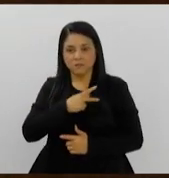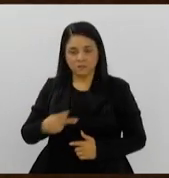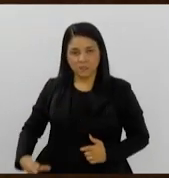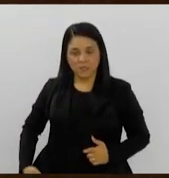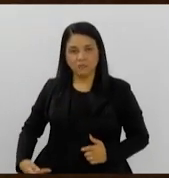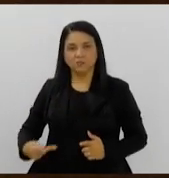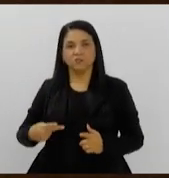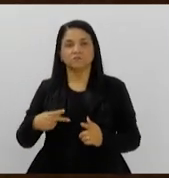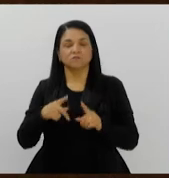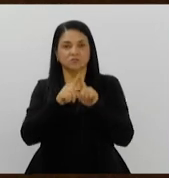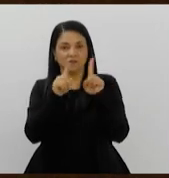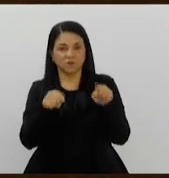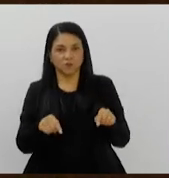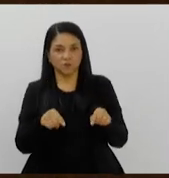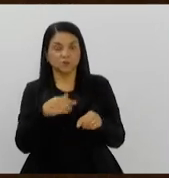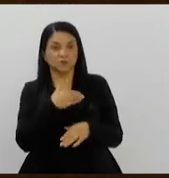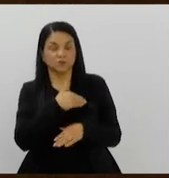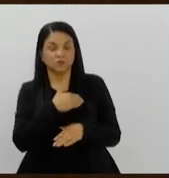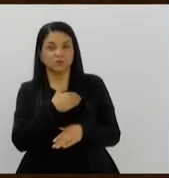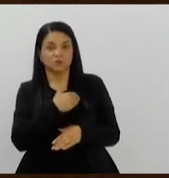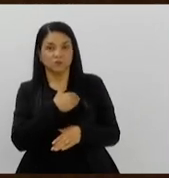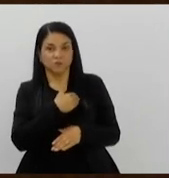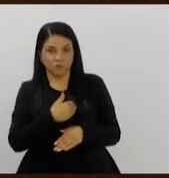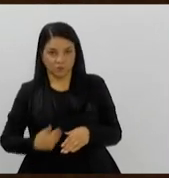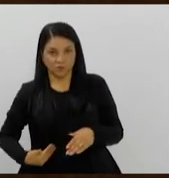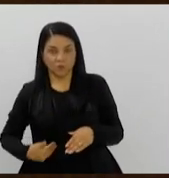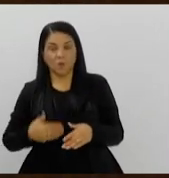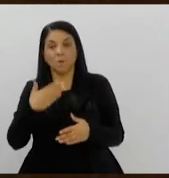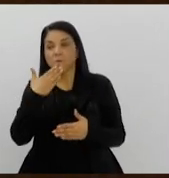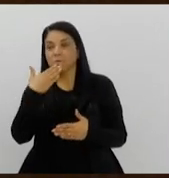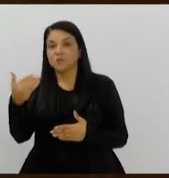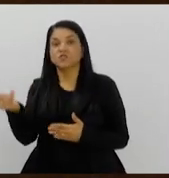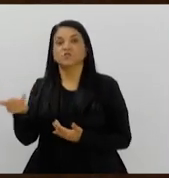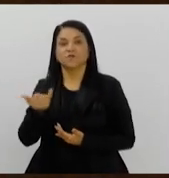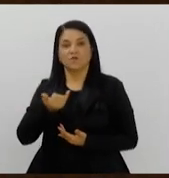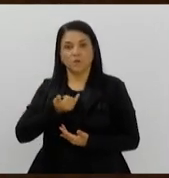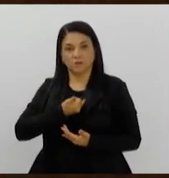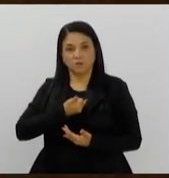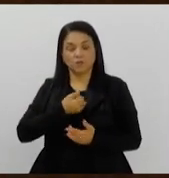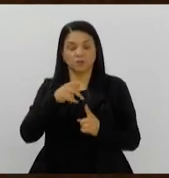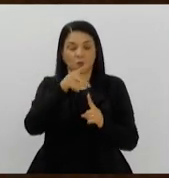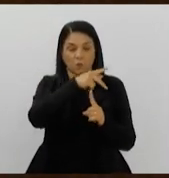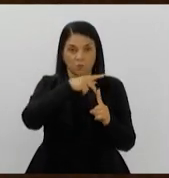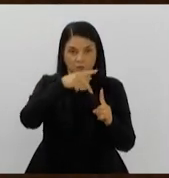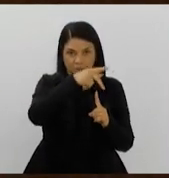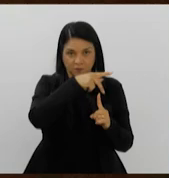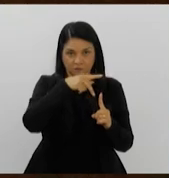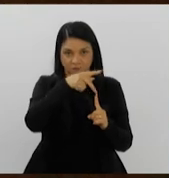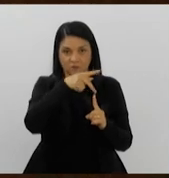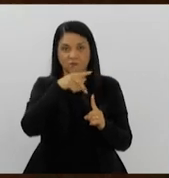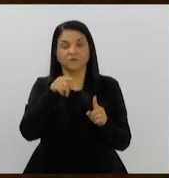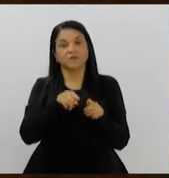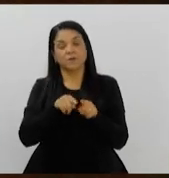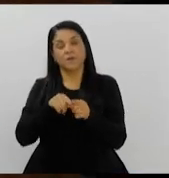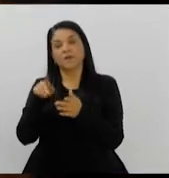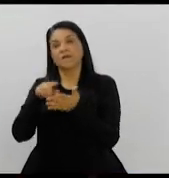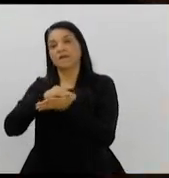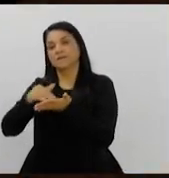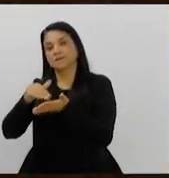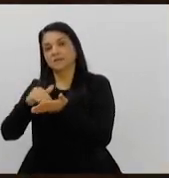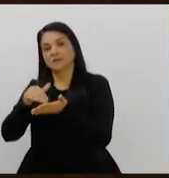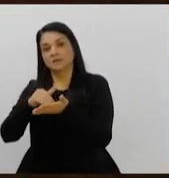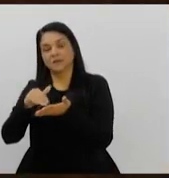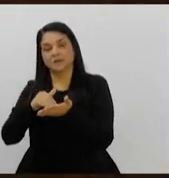Servidores Públicos, pedíssemos informações não só ao Rio Previdência, mas também à Secretaria de